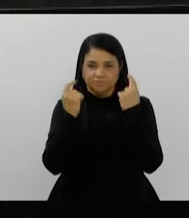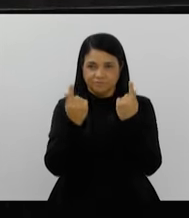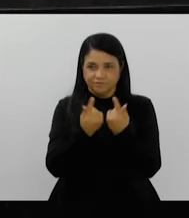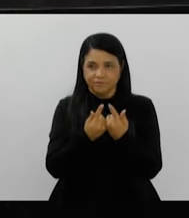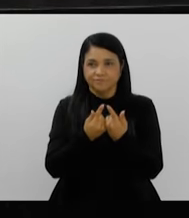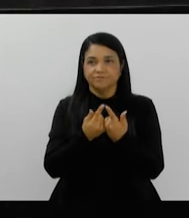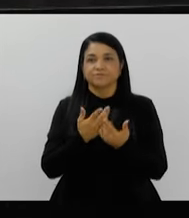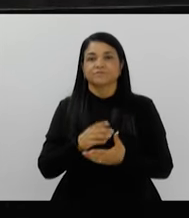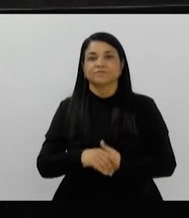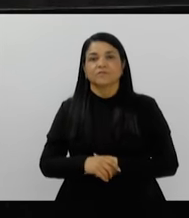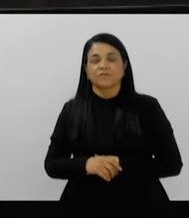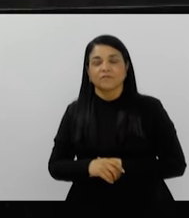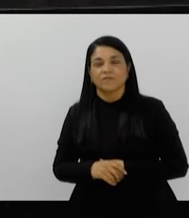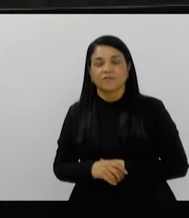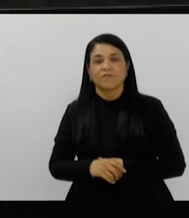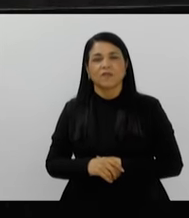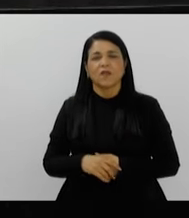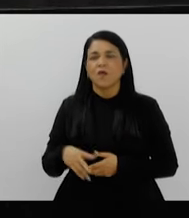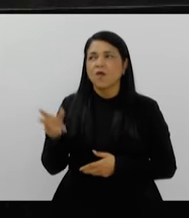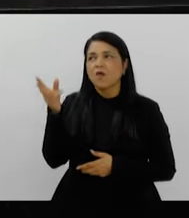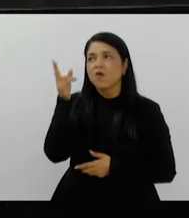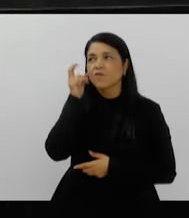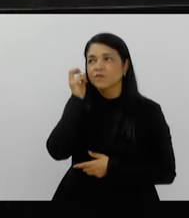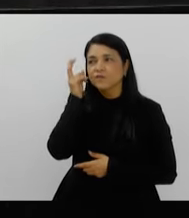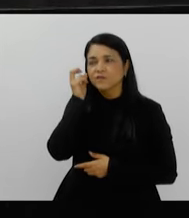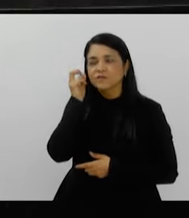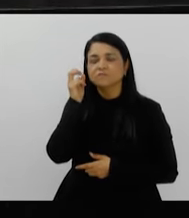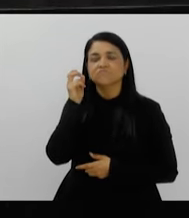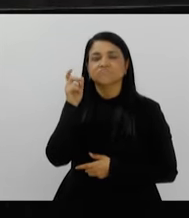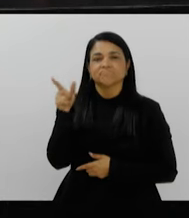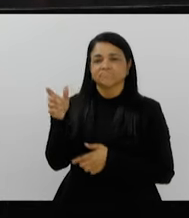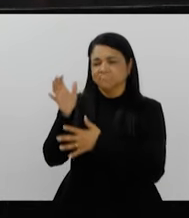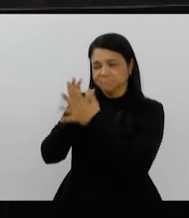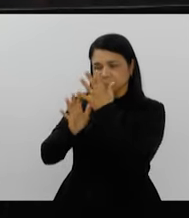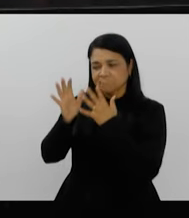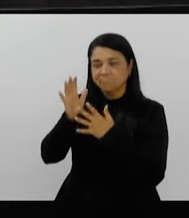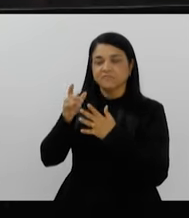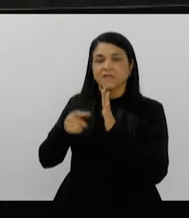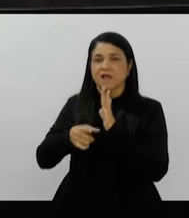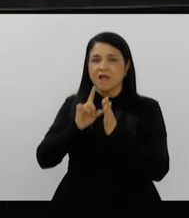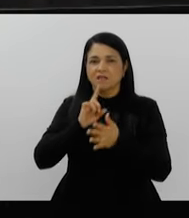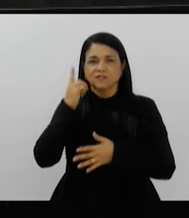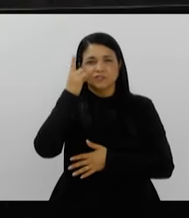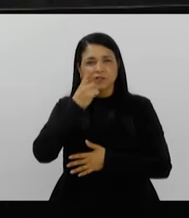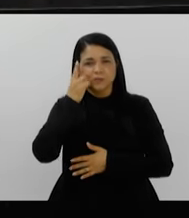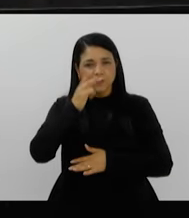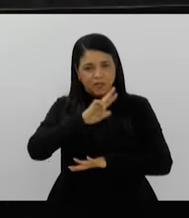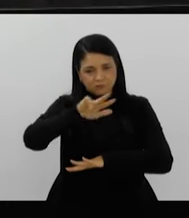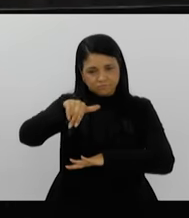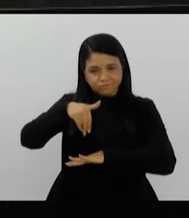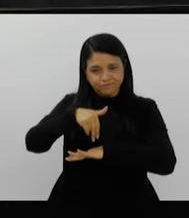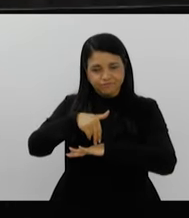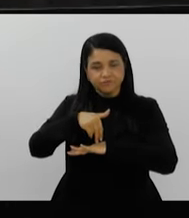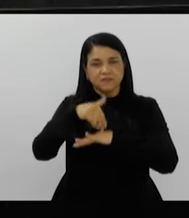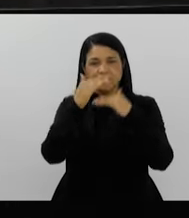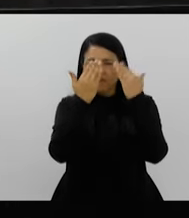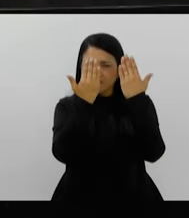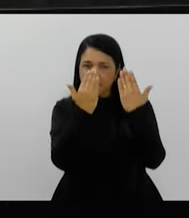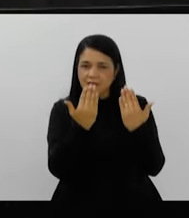Tia Ju, ouvi atentamente os nobres colegas que me antecederam aqui nas